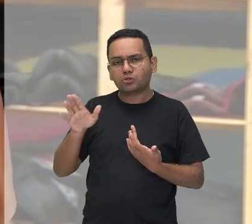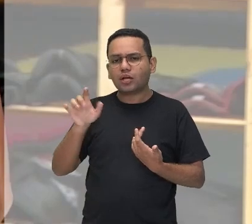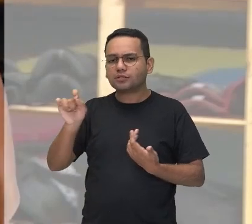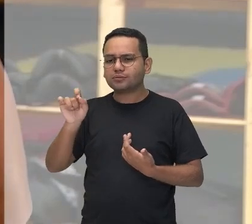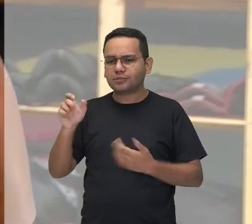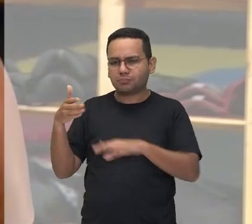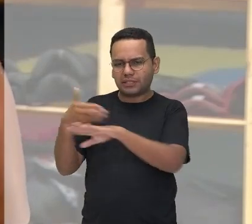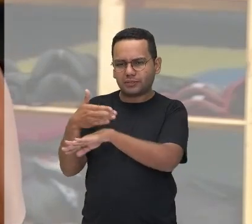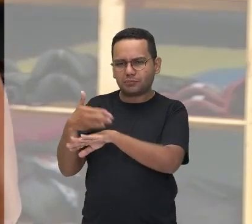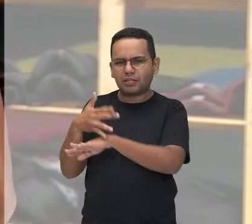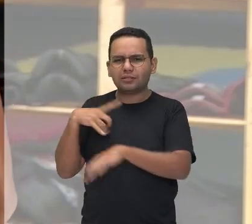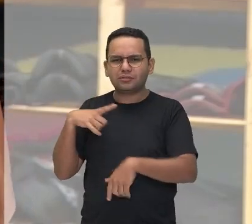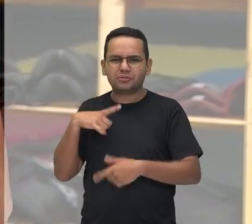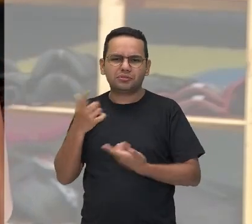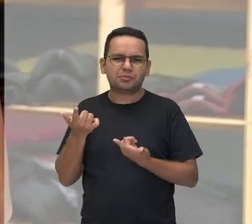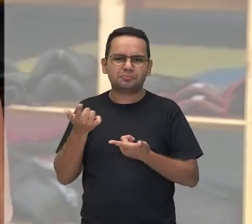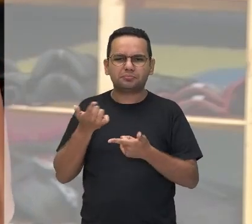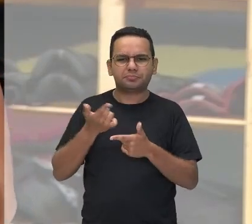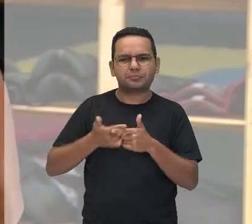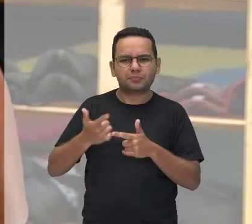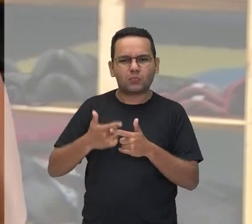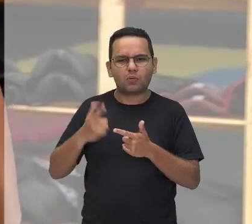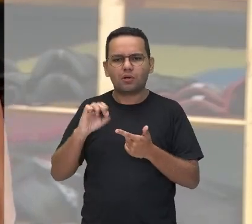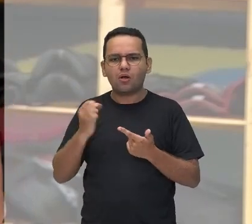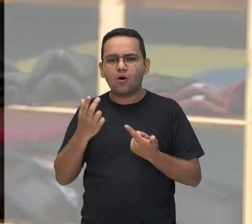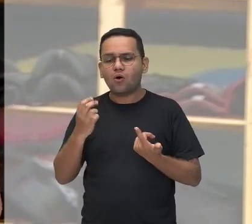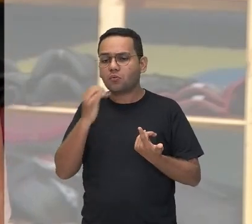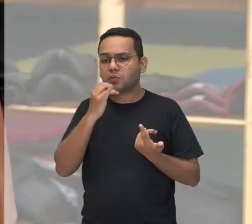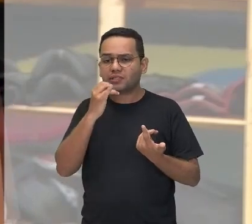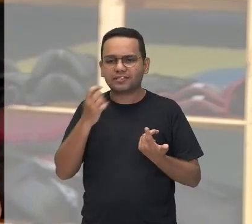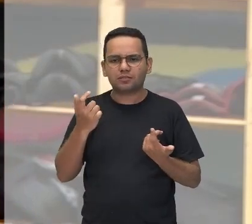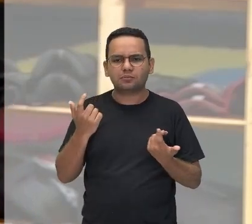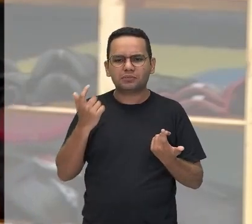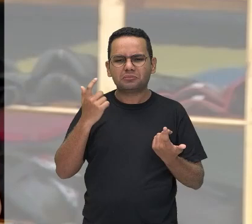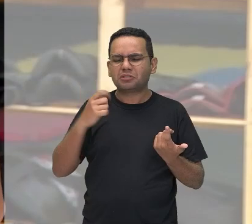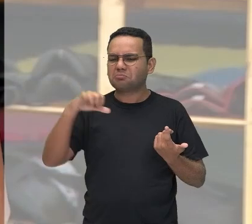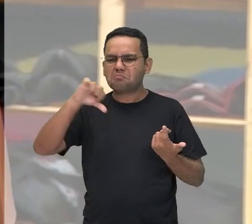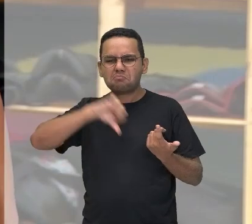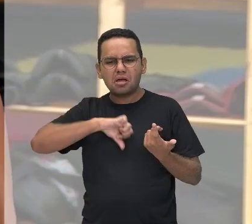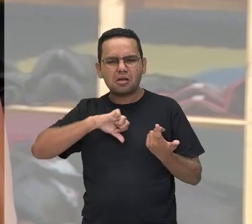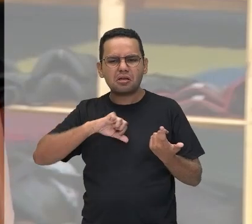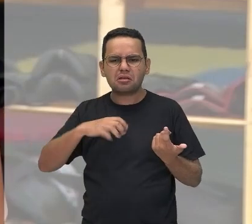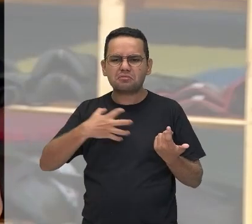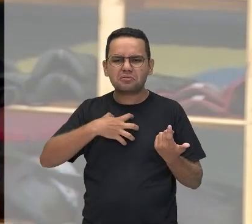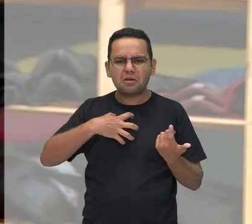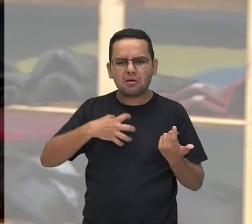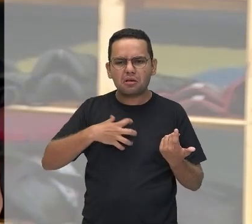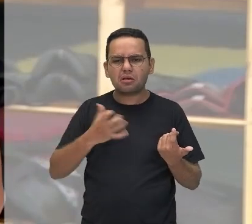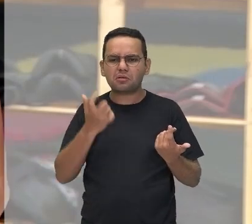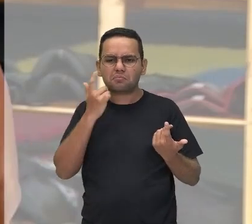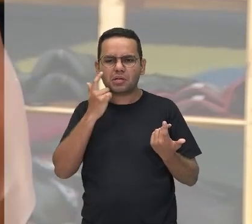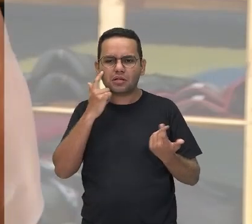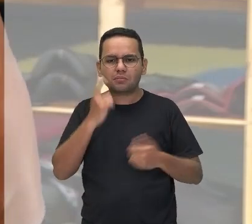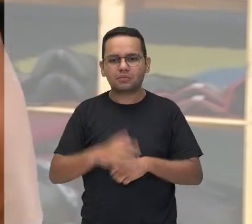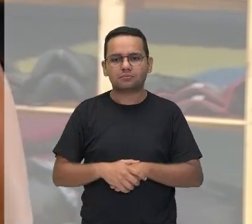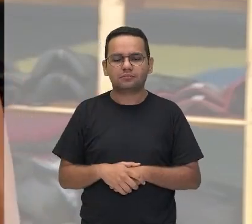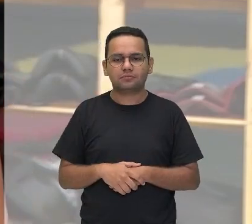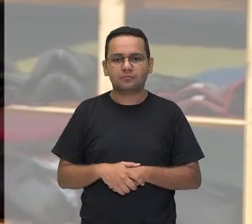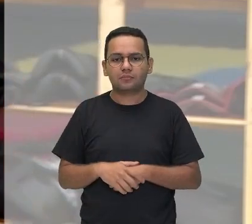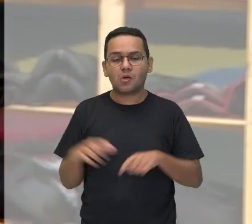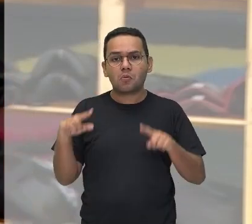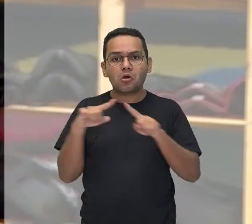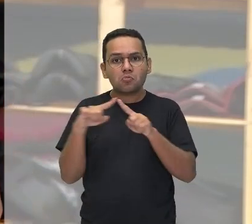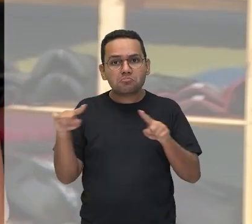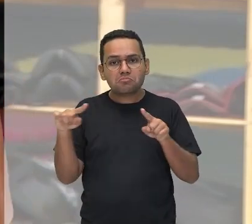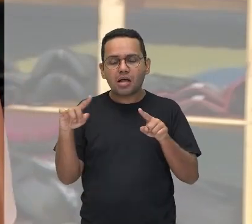bastante debilitados, né, com pensamentos negativos, né? Então aqui, o que a gente fez? A gente trabalha mentalmente